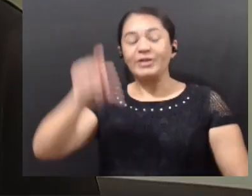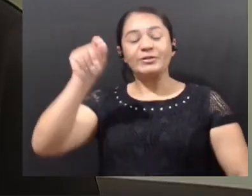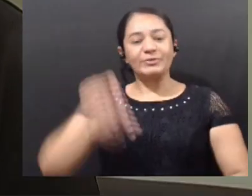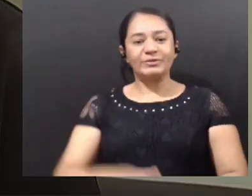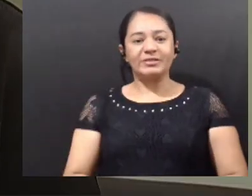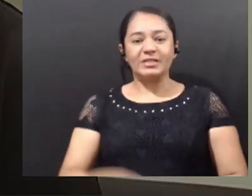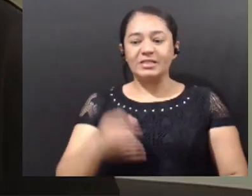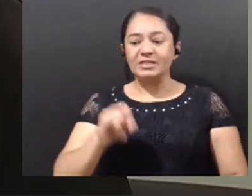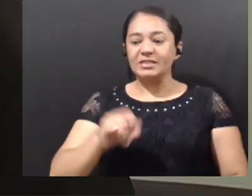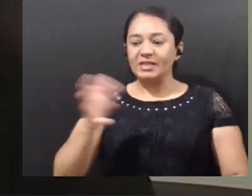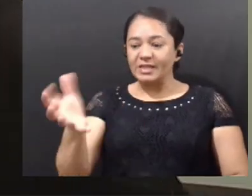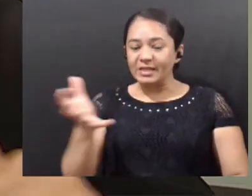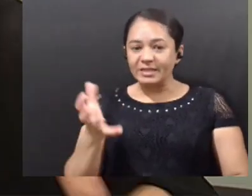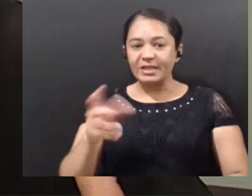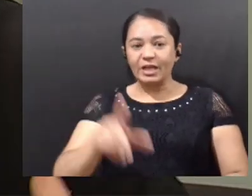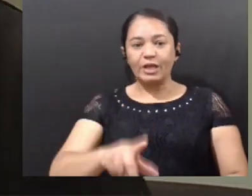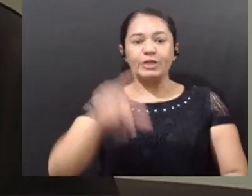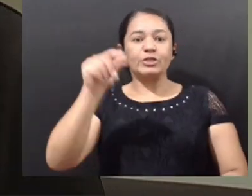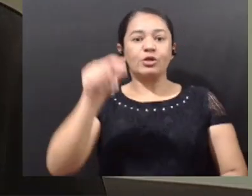escolher pela